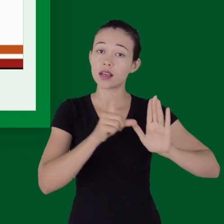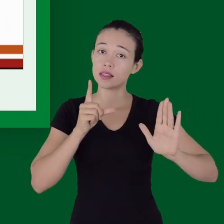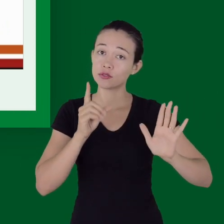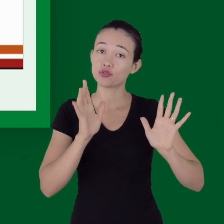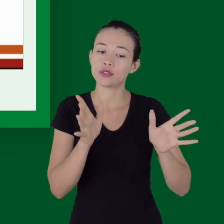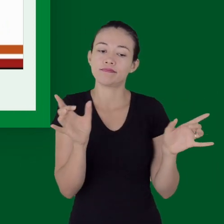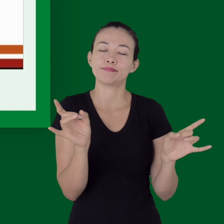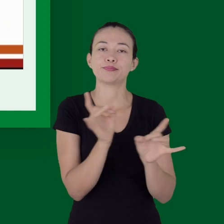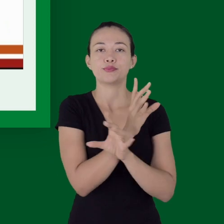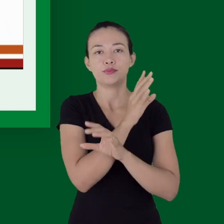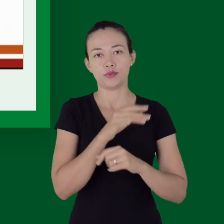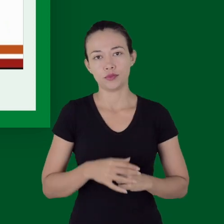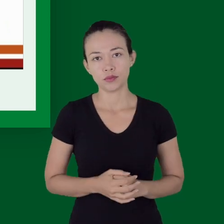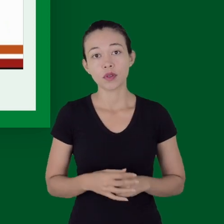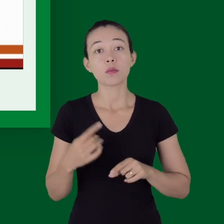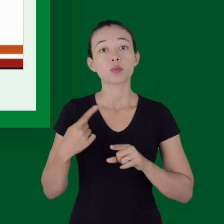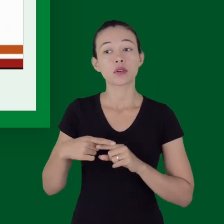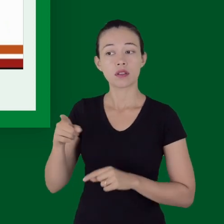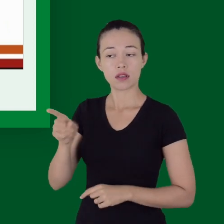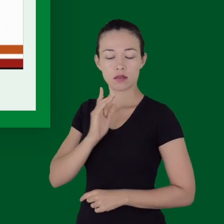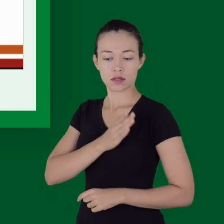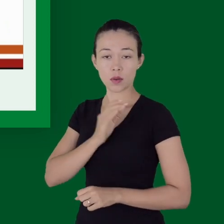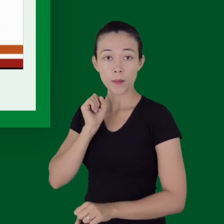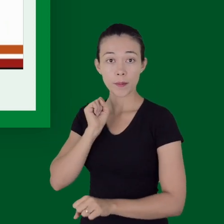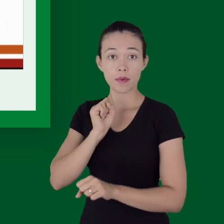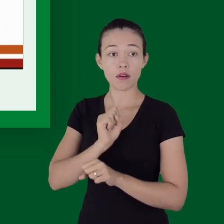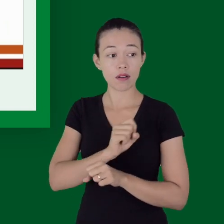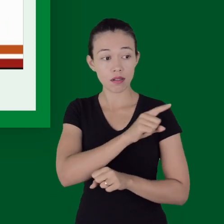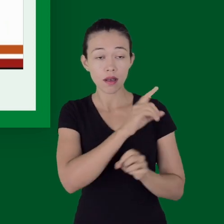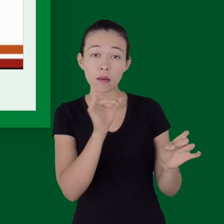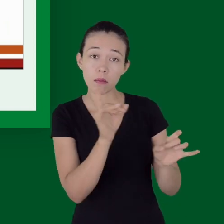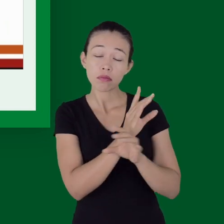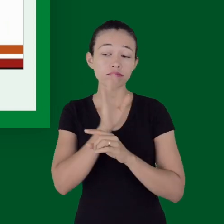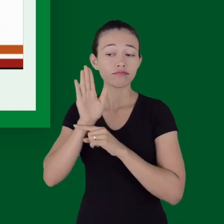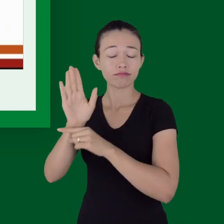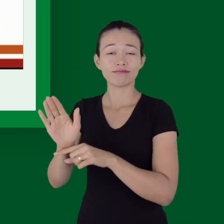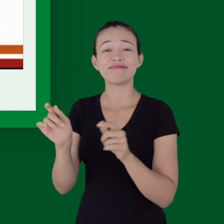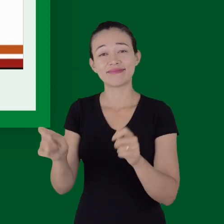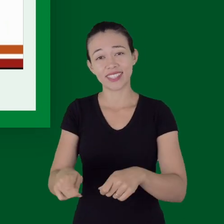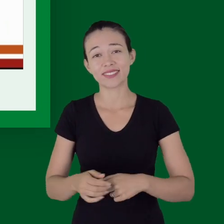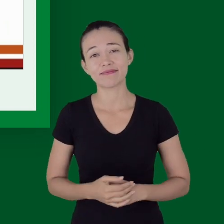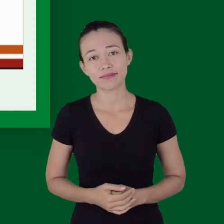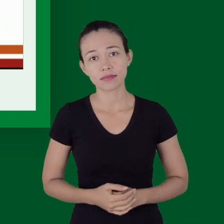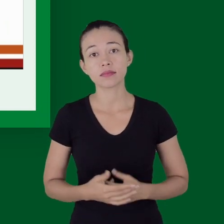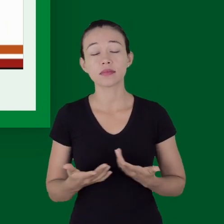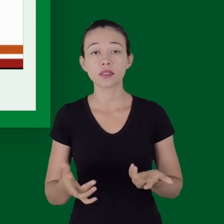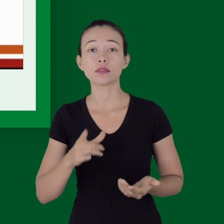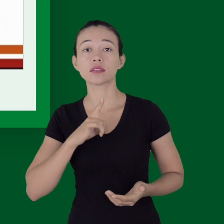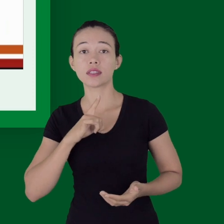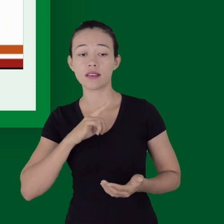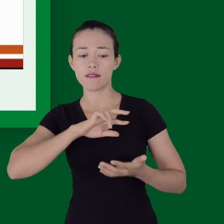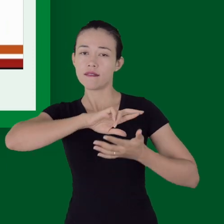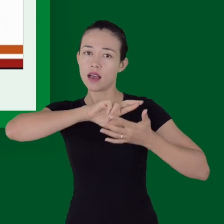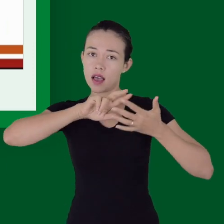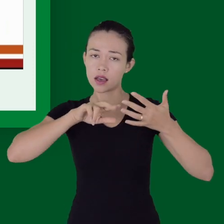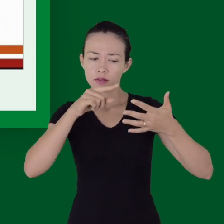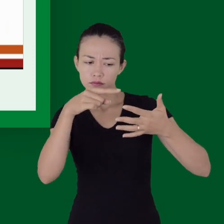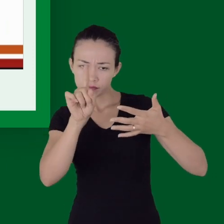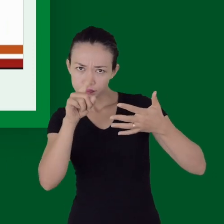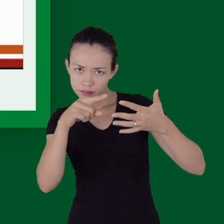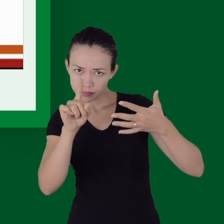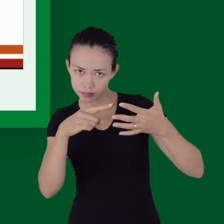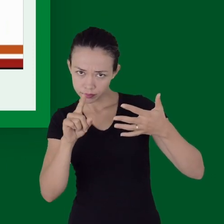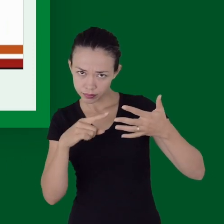caso ocorra uma situação de parada. Então, aí vem a importância do checklist. No intra-hospitalar,